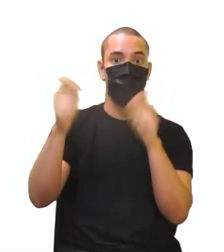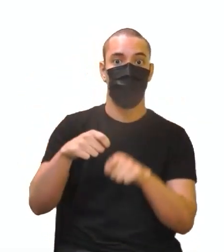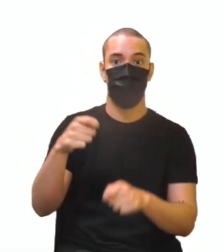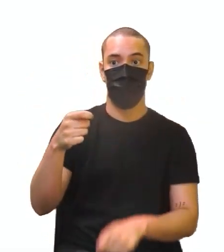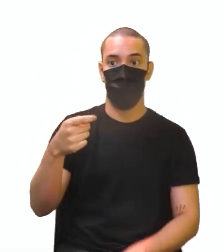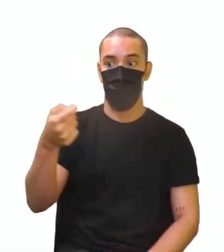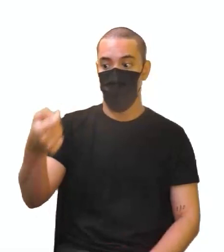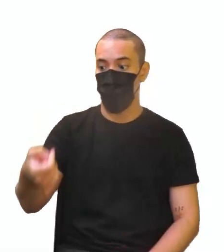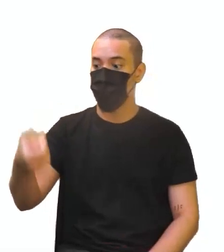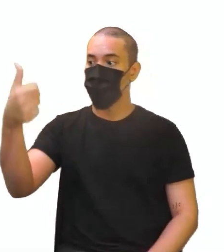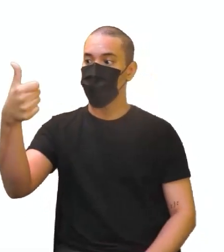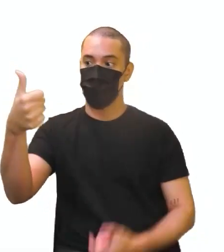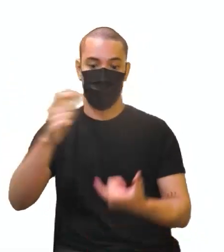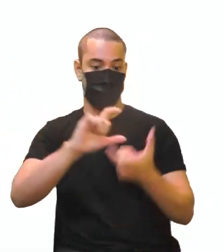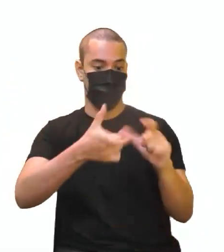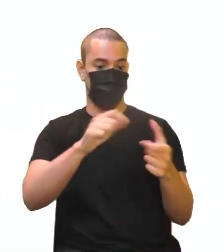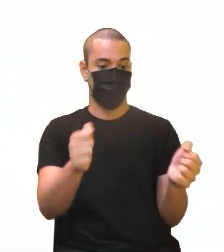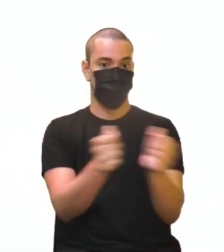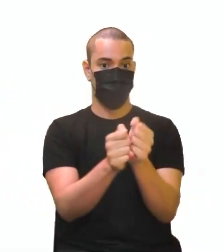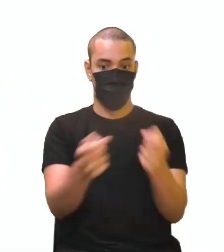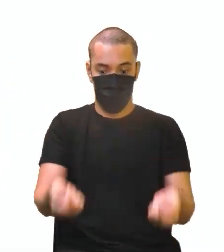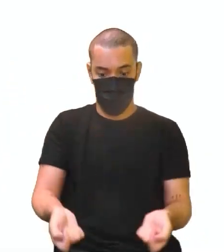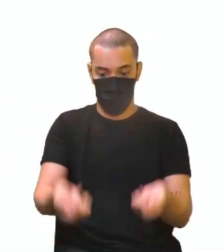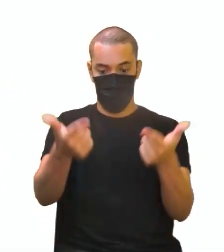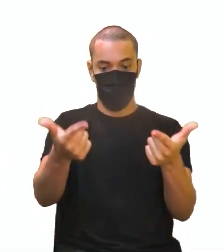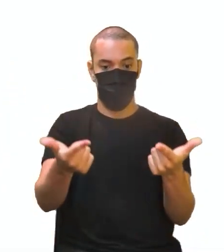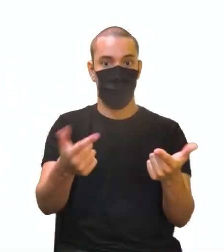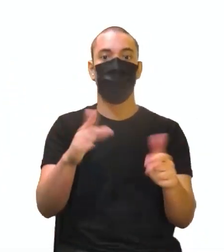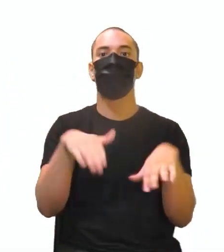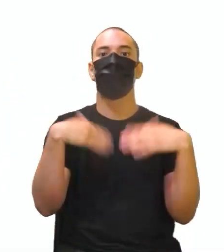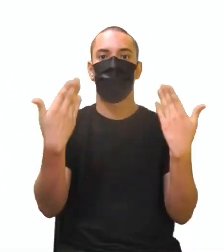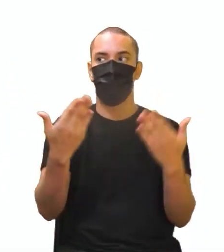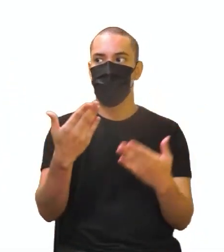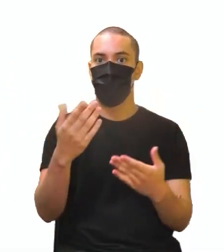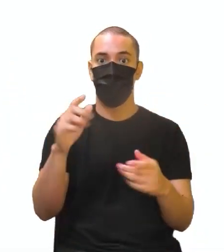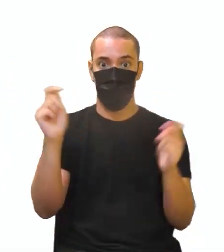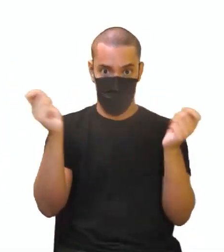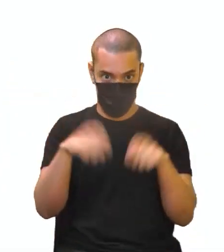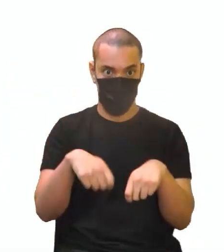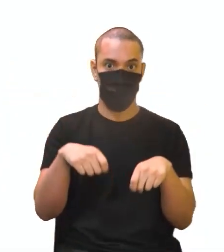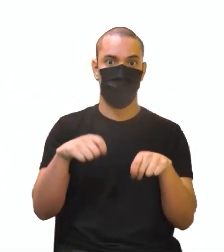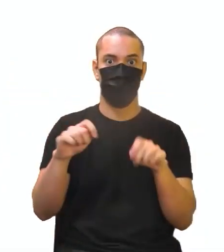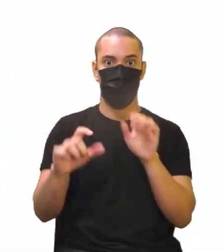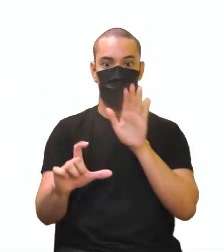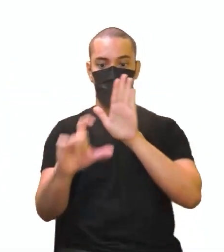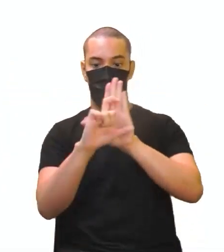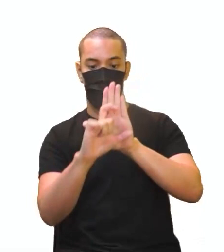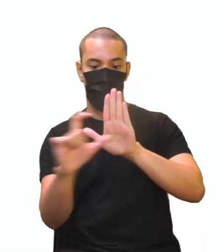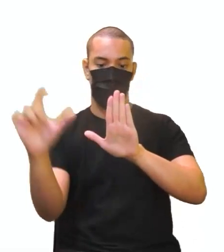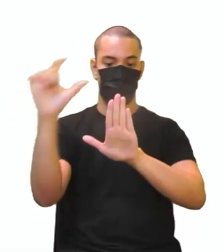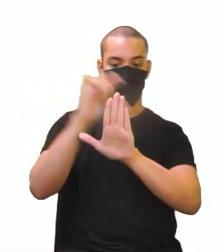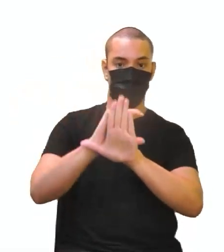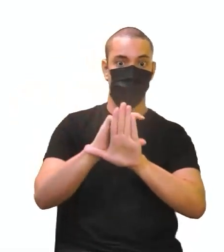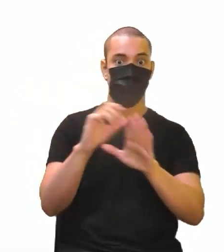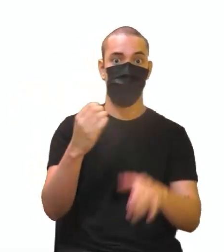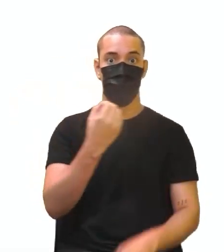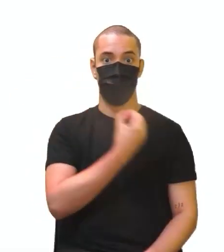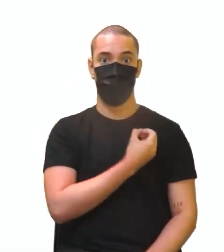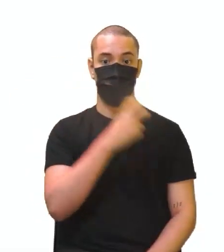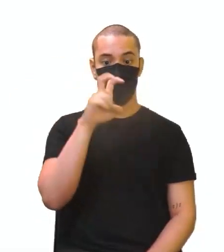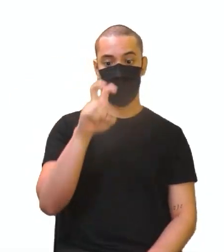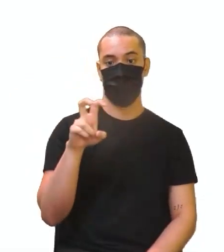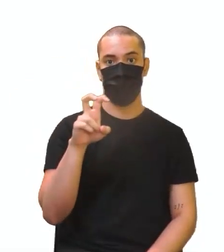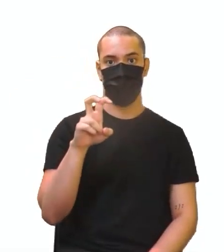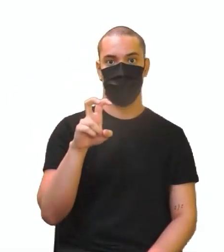moeda juntos, esse foi o exemplo. Qual a probabilidade de cair cara na moeda e o número 5 no